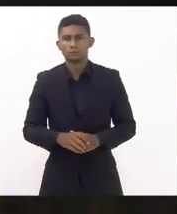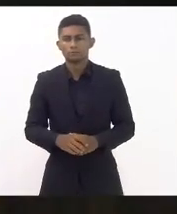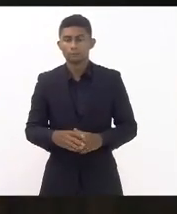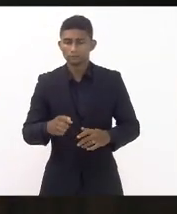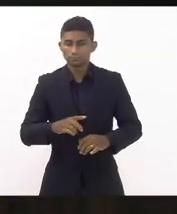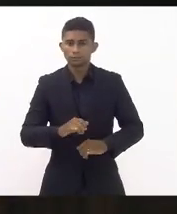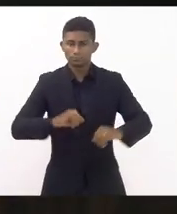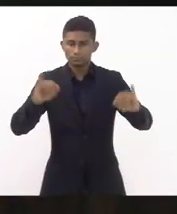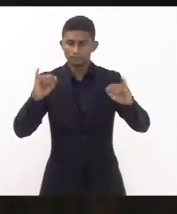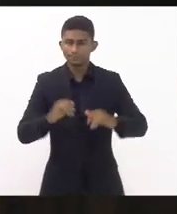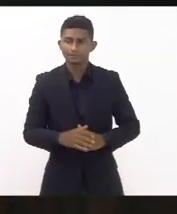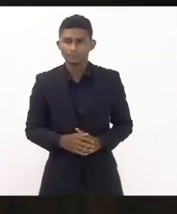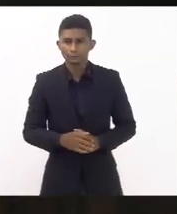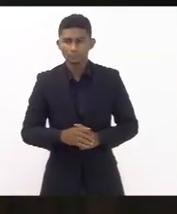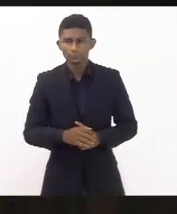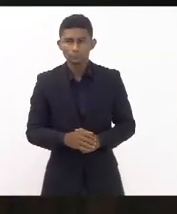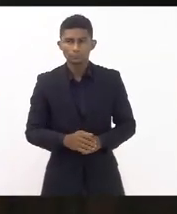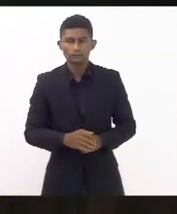Anuncio.